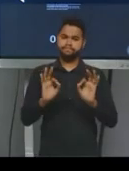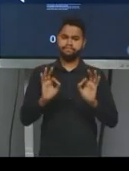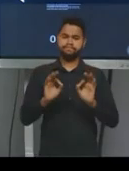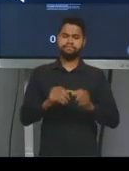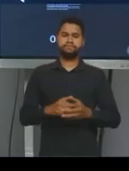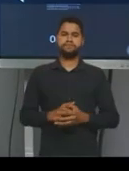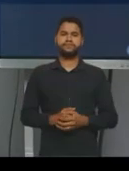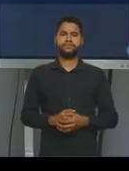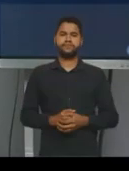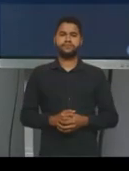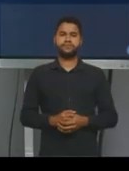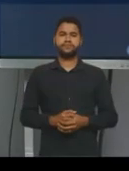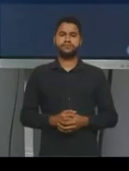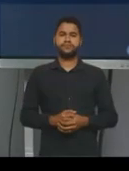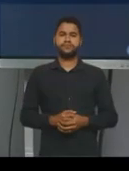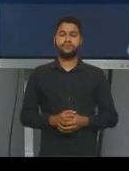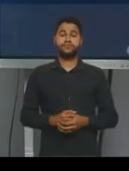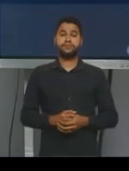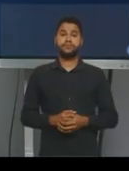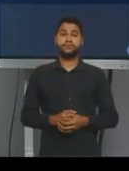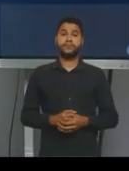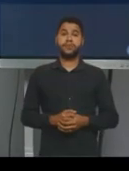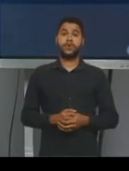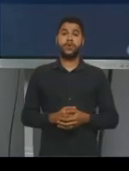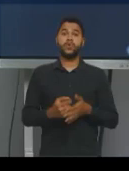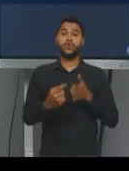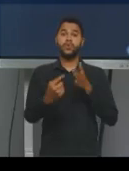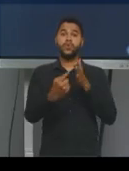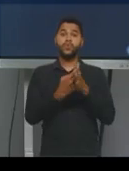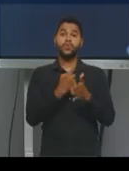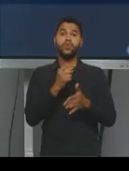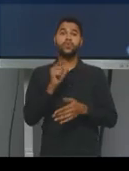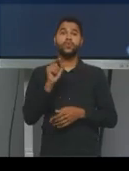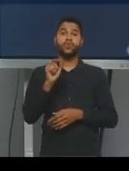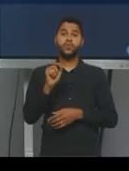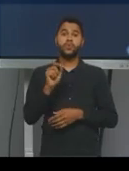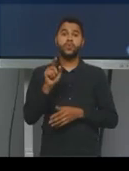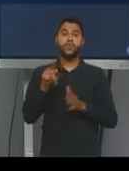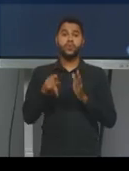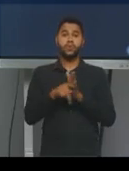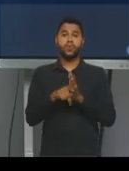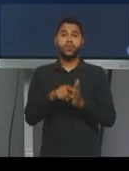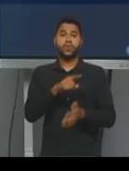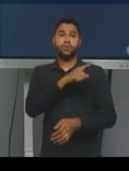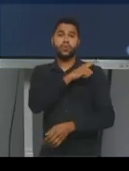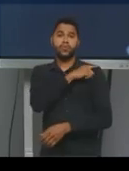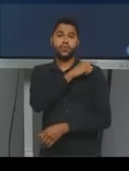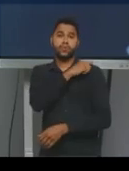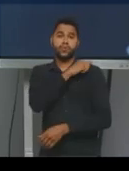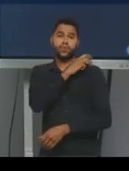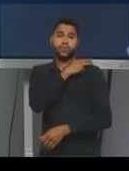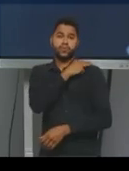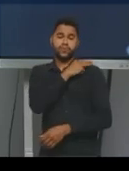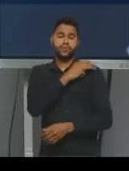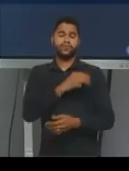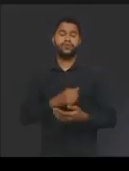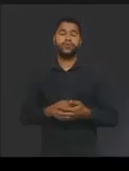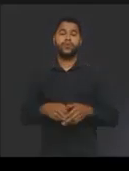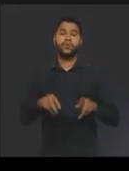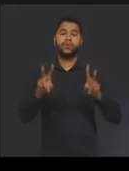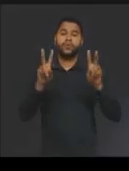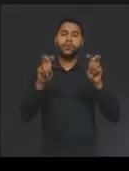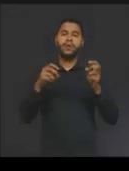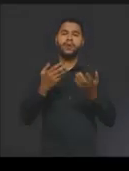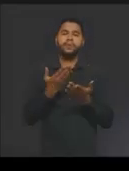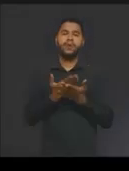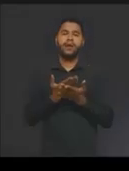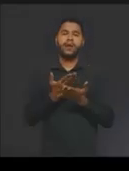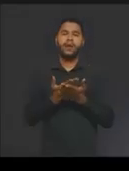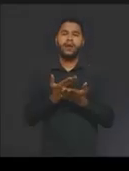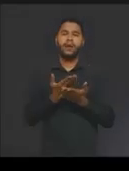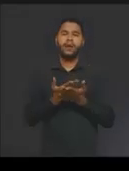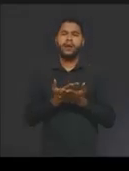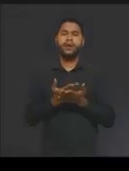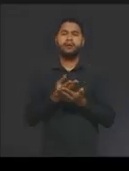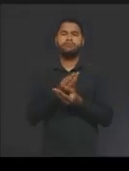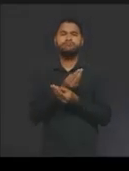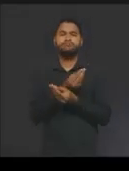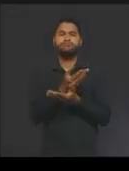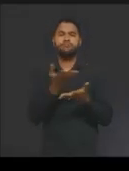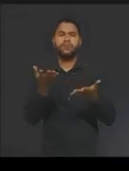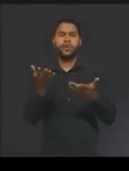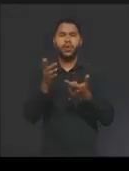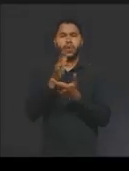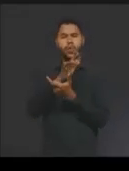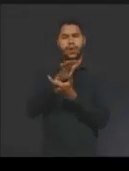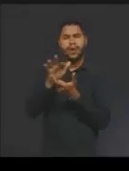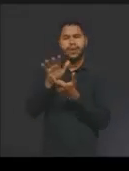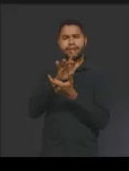para a próxima. Nossa próxima dúvida agora é uma dúvida de ensino médio do primeiro ano. O tema da aula fornece o